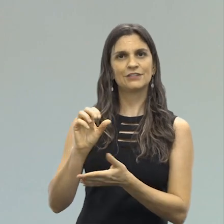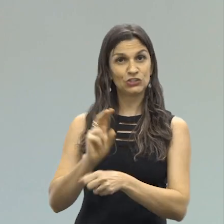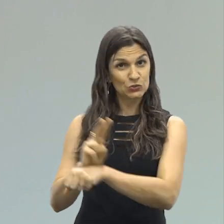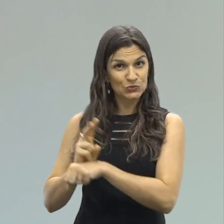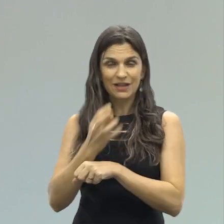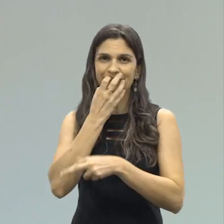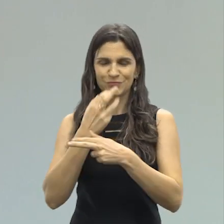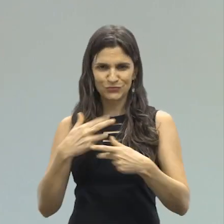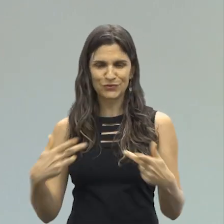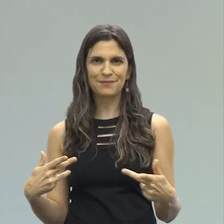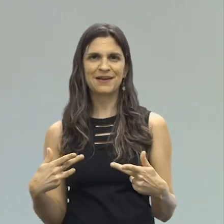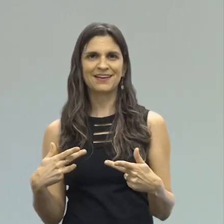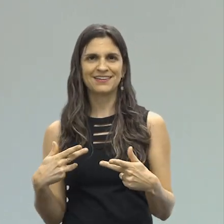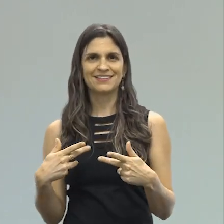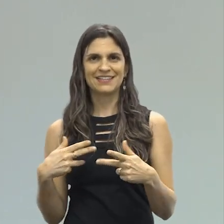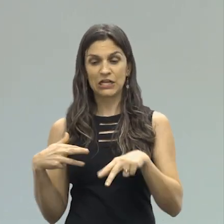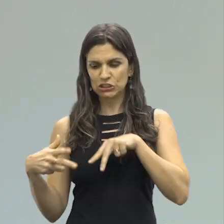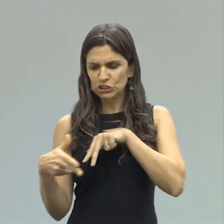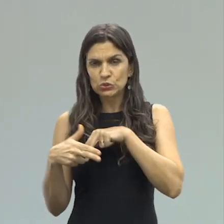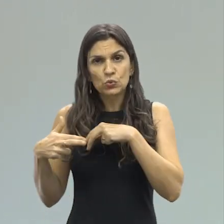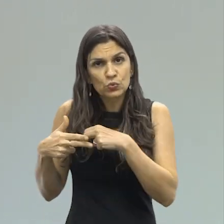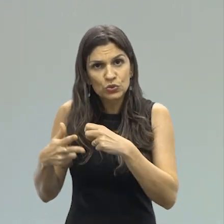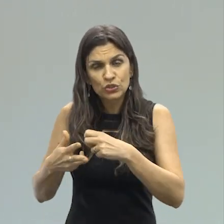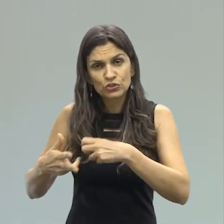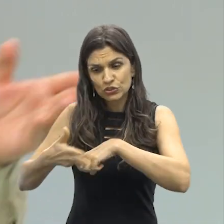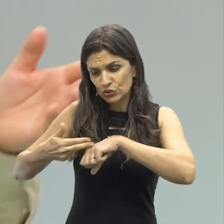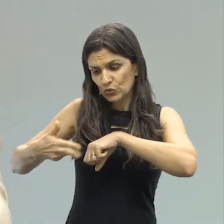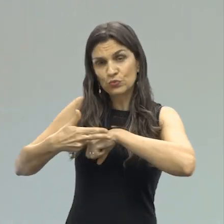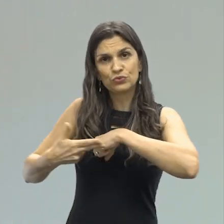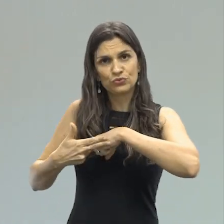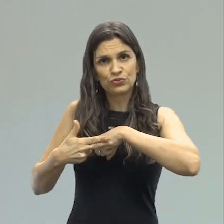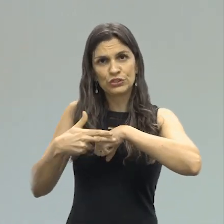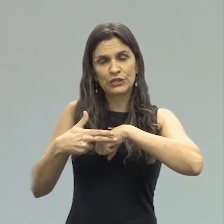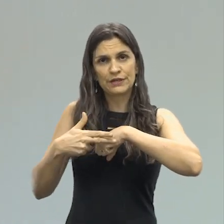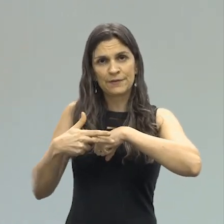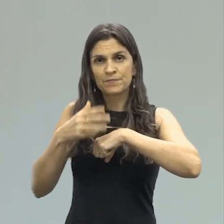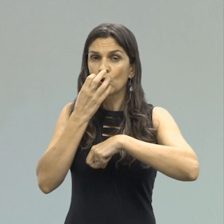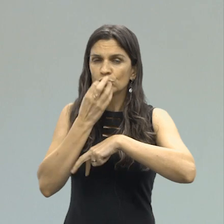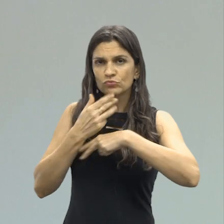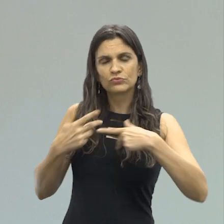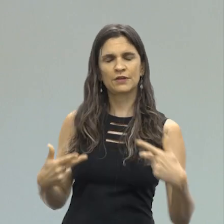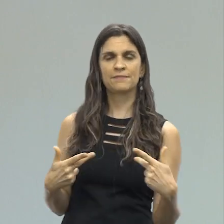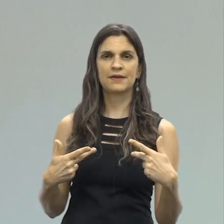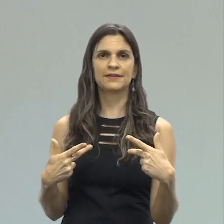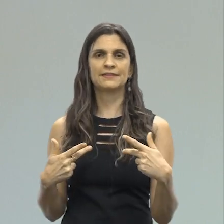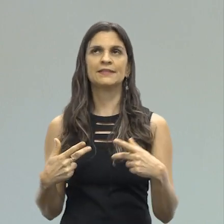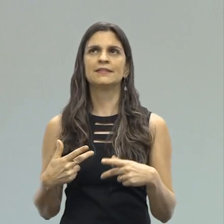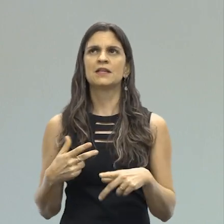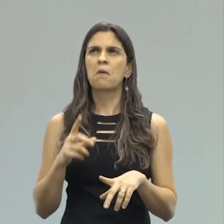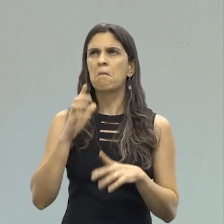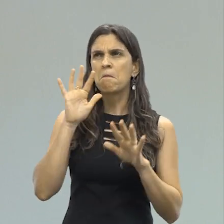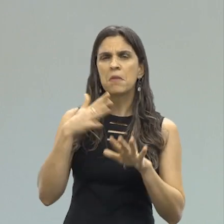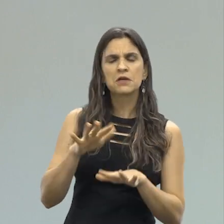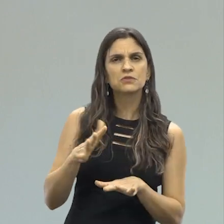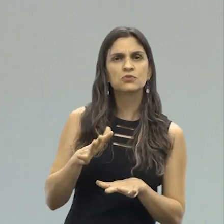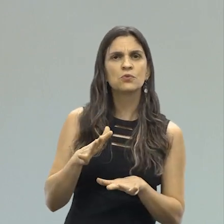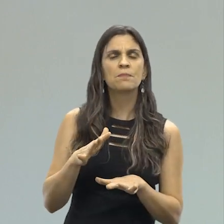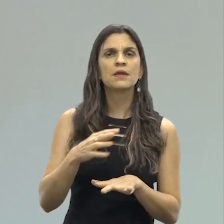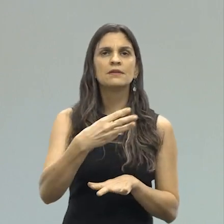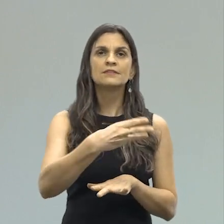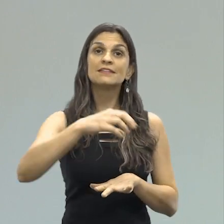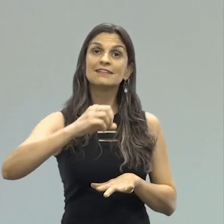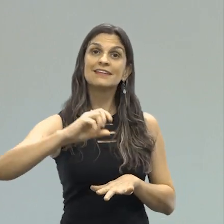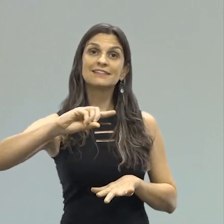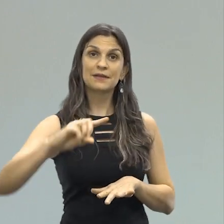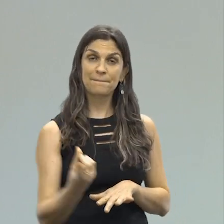preventiva de castração, mas a questão do acolhimento, né, como o doutor Edivaldo colocou aqui agora, nós calculamos que em Campo Grande haja mais ou menos